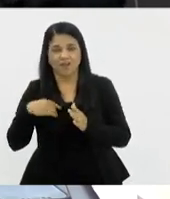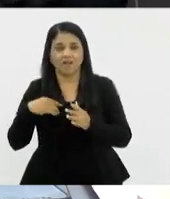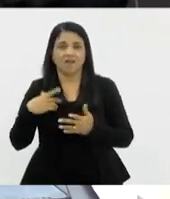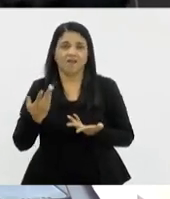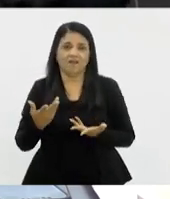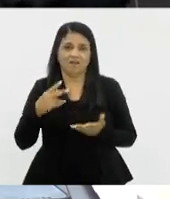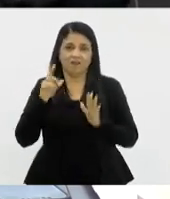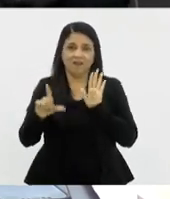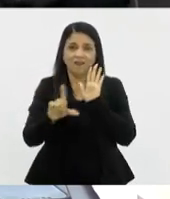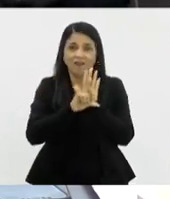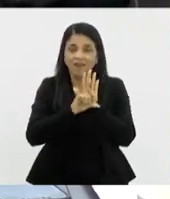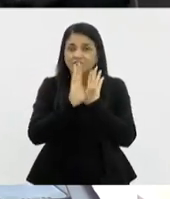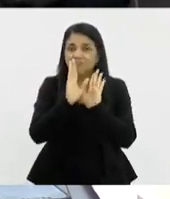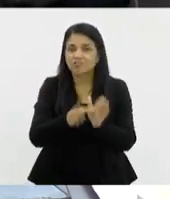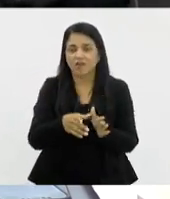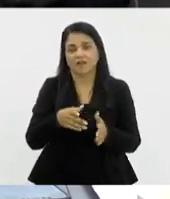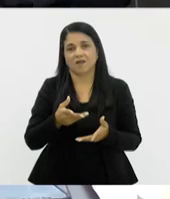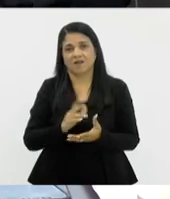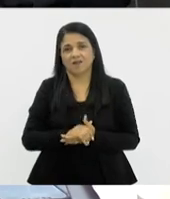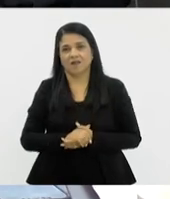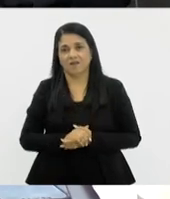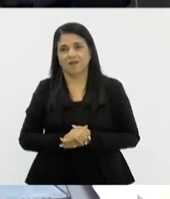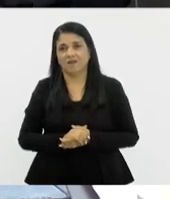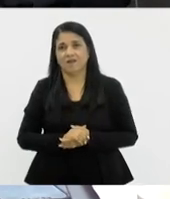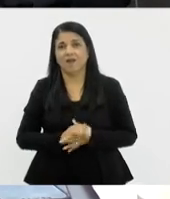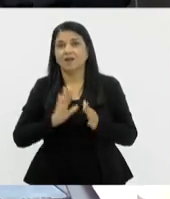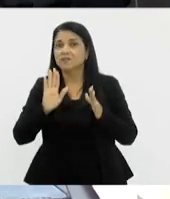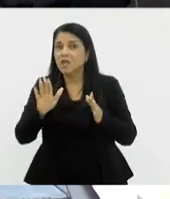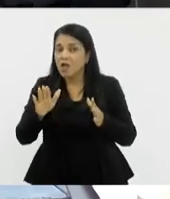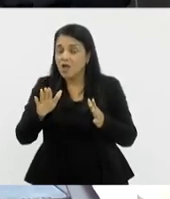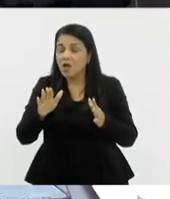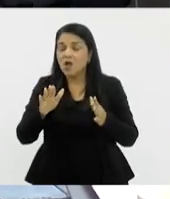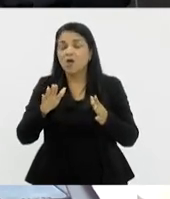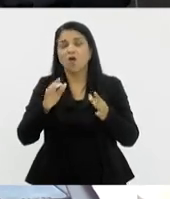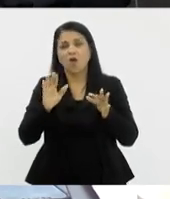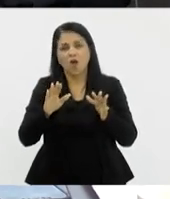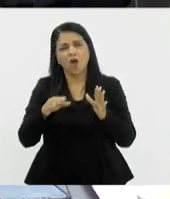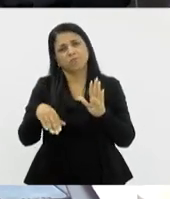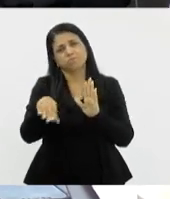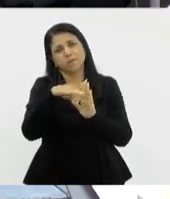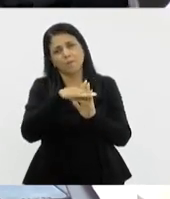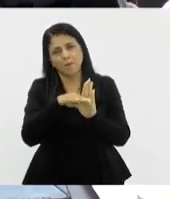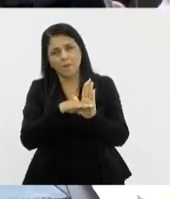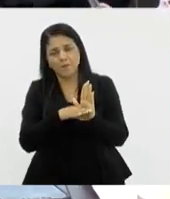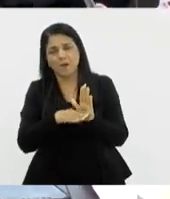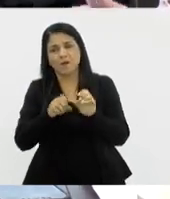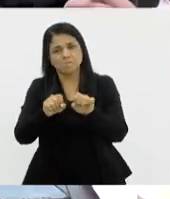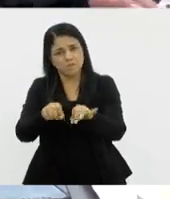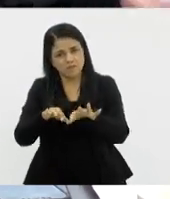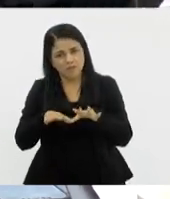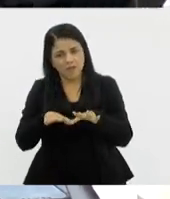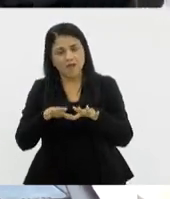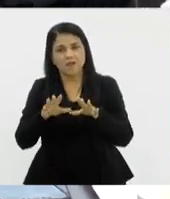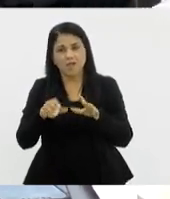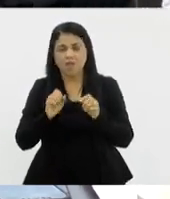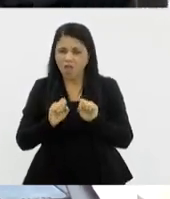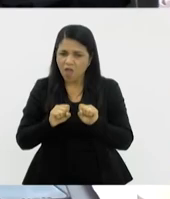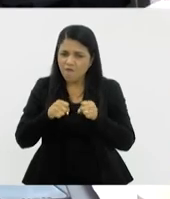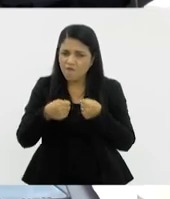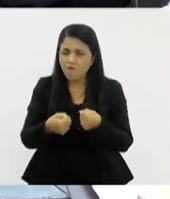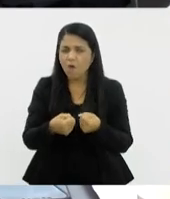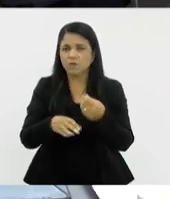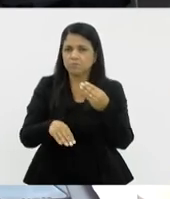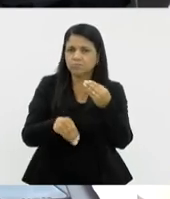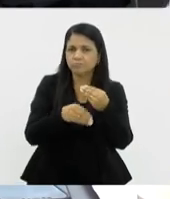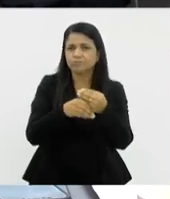Mas vamos avançar, a gente já votou isso. Mas não, estou falando isso para fazer no plenário, fazer o cotejo. Eu acho que até reforça uma lei. Não, sim, querido, mas